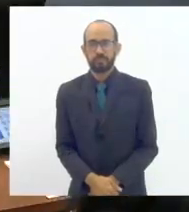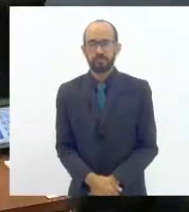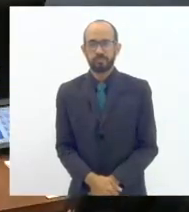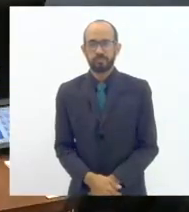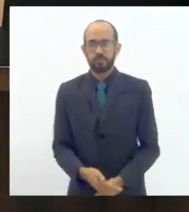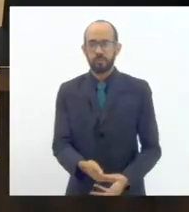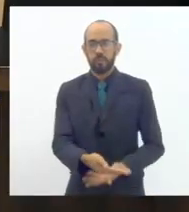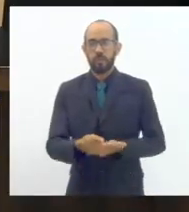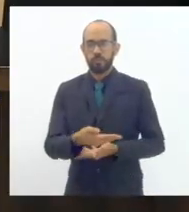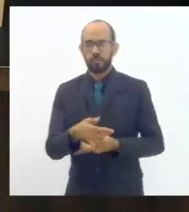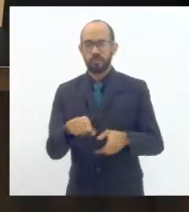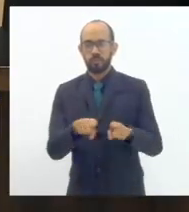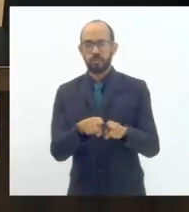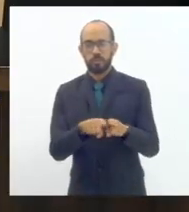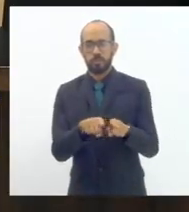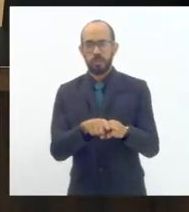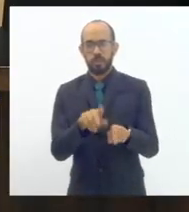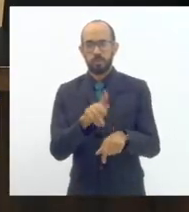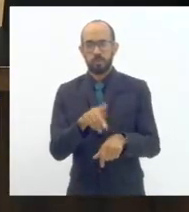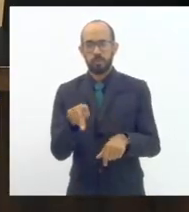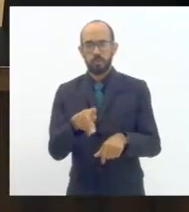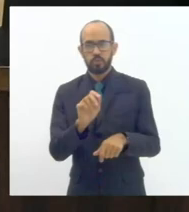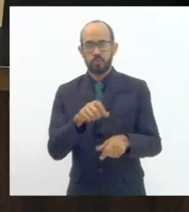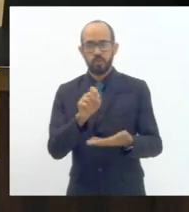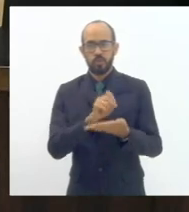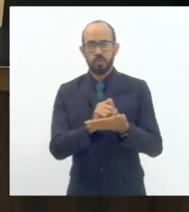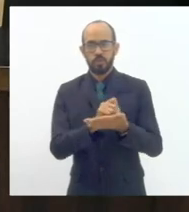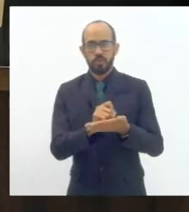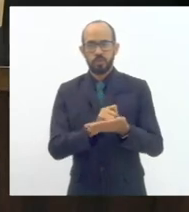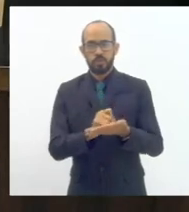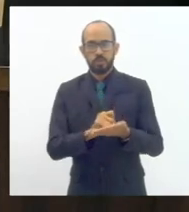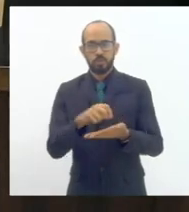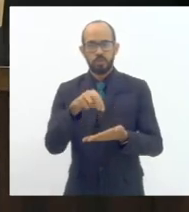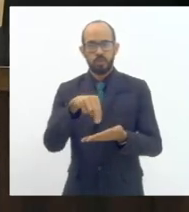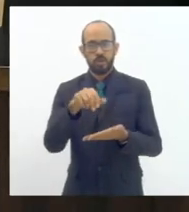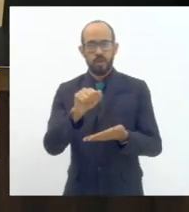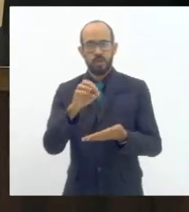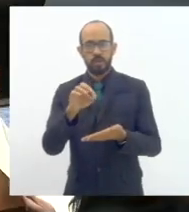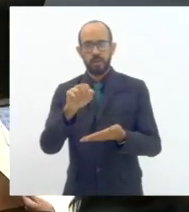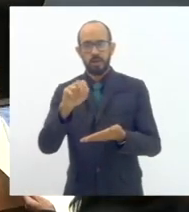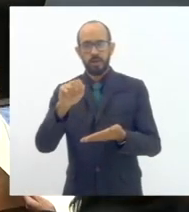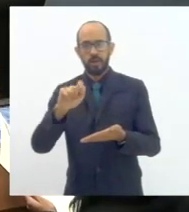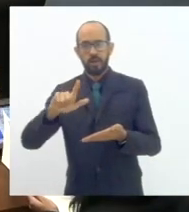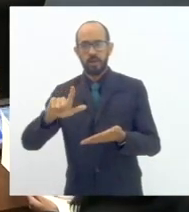Chamo também o querido professor e escritor Natanael dos Santos.